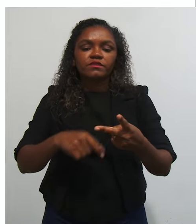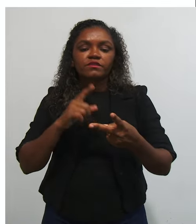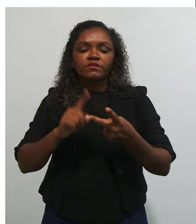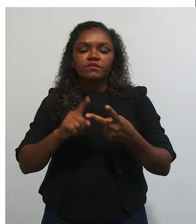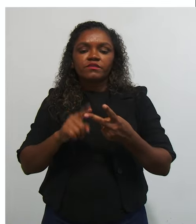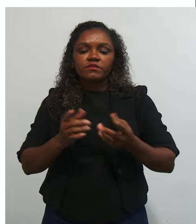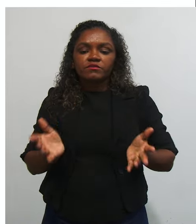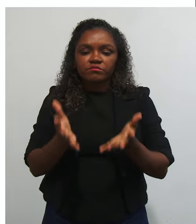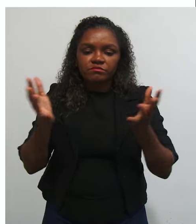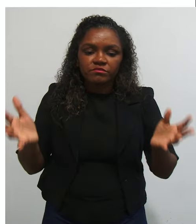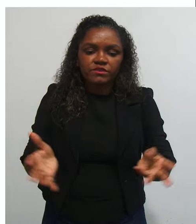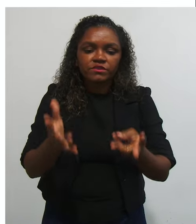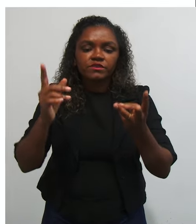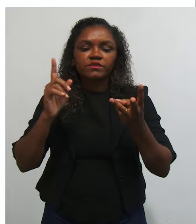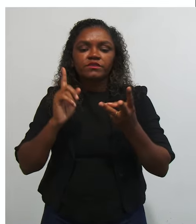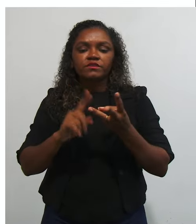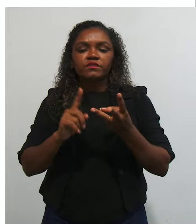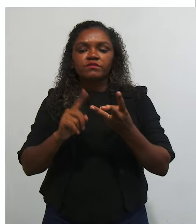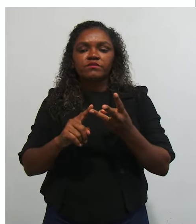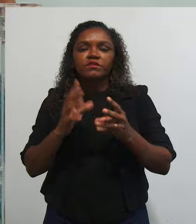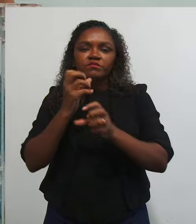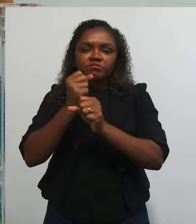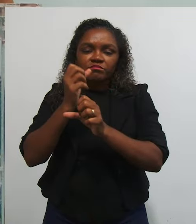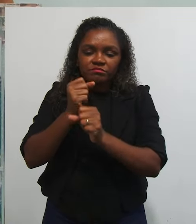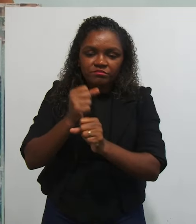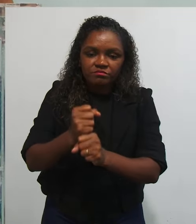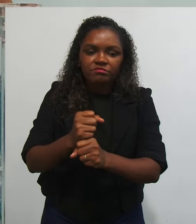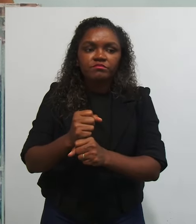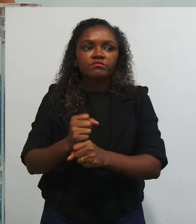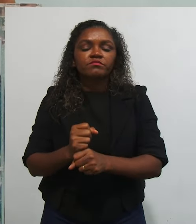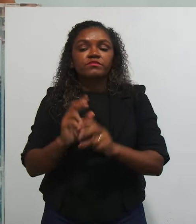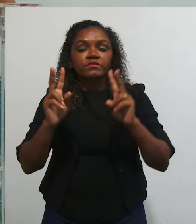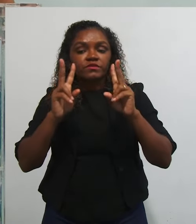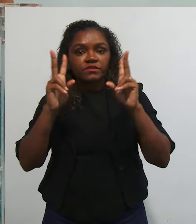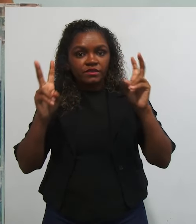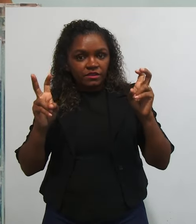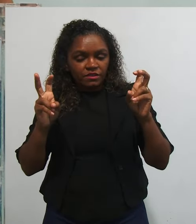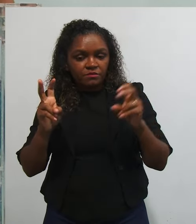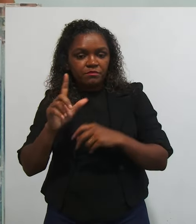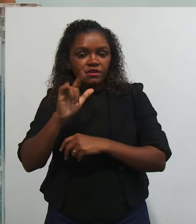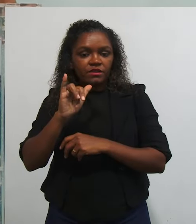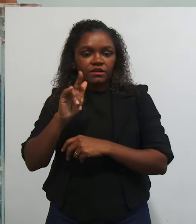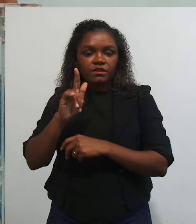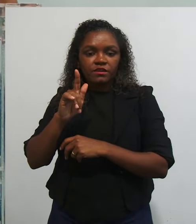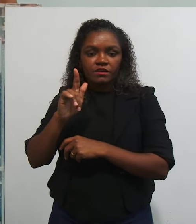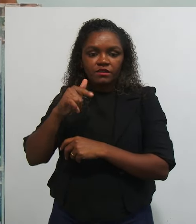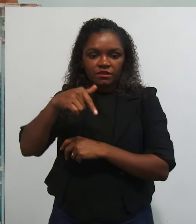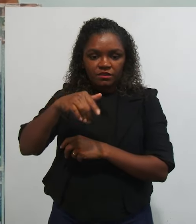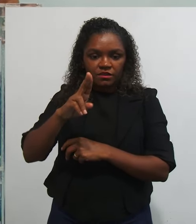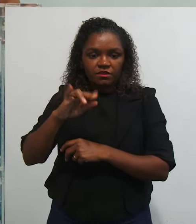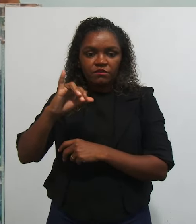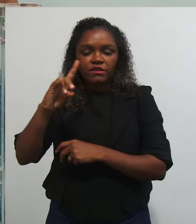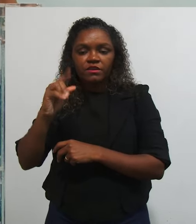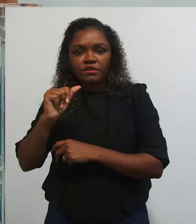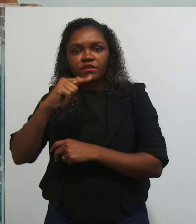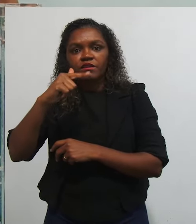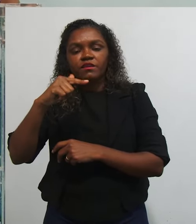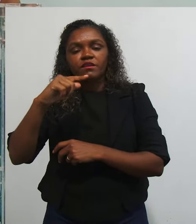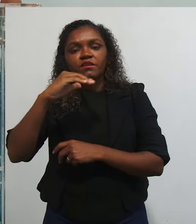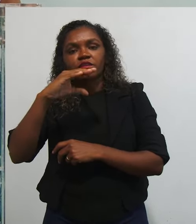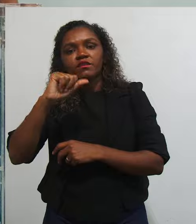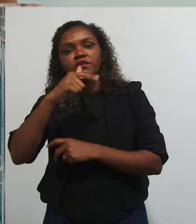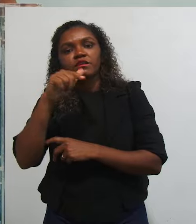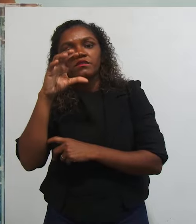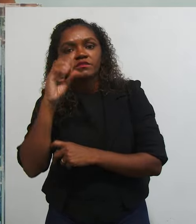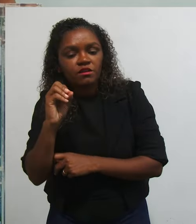ordinário, estimativo, tem a liquidação, a questão da em liquidação que foi incluído na penúltima